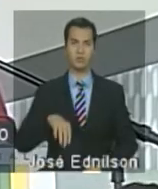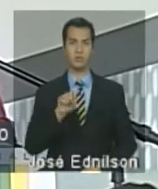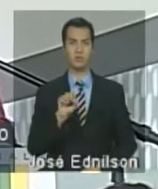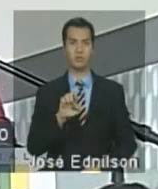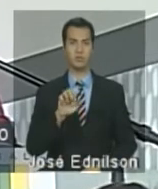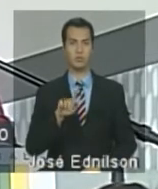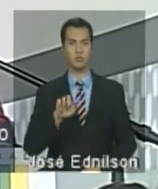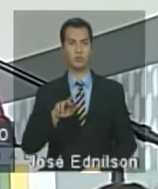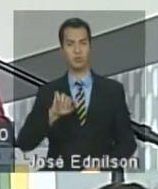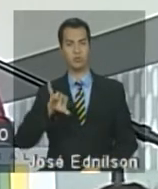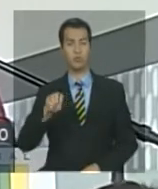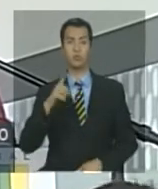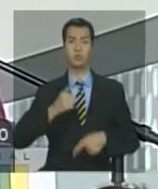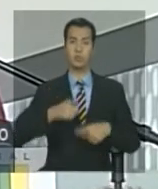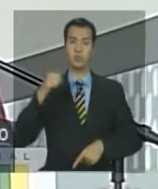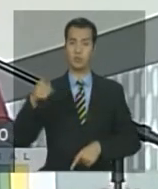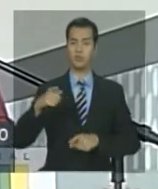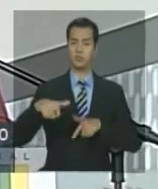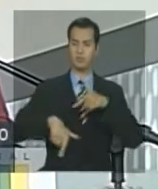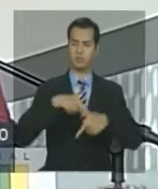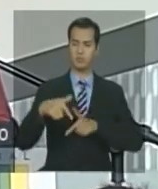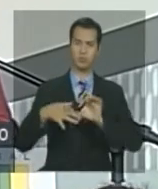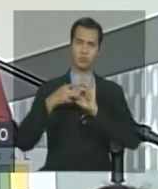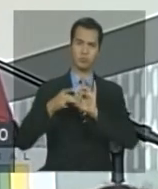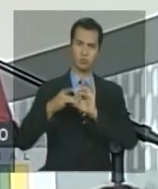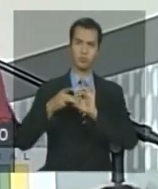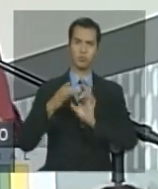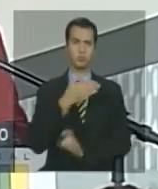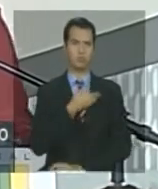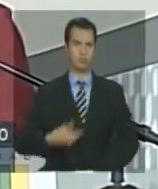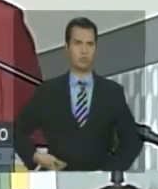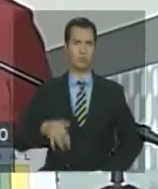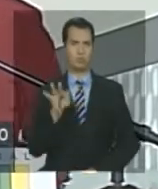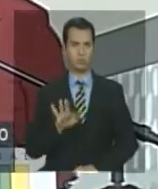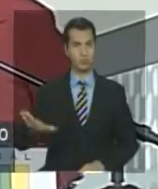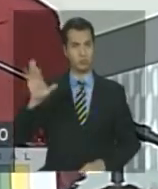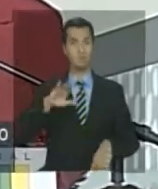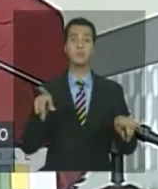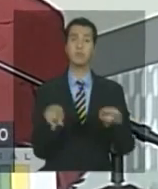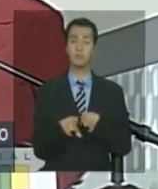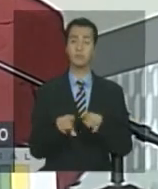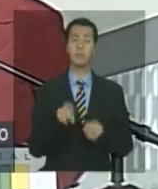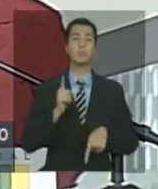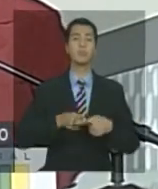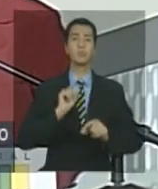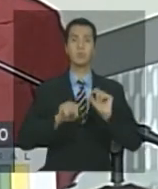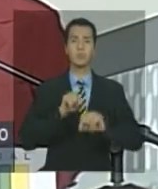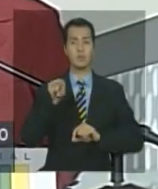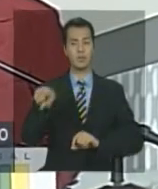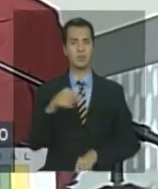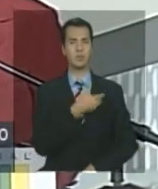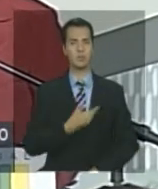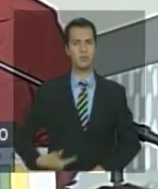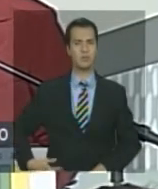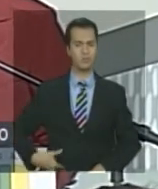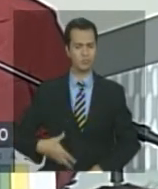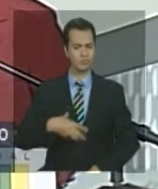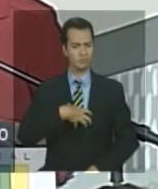grandes parceiros do governo federal, mas também por ser essa pessoa sensível